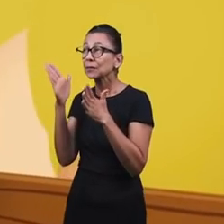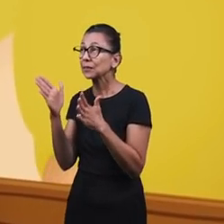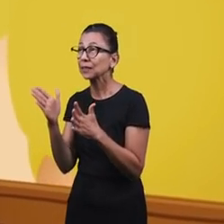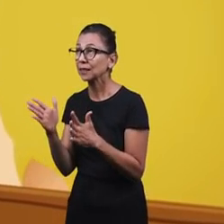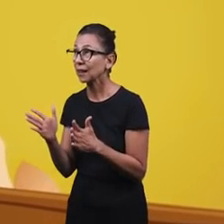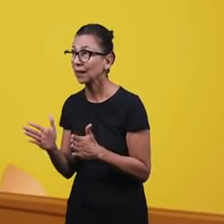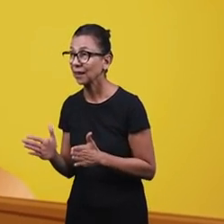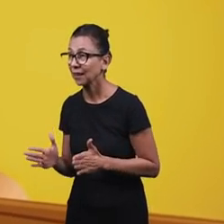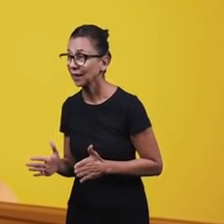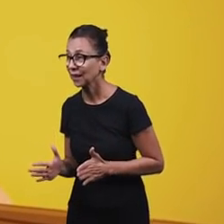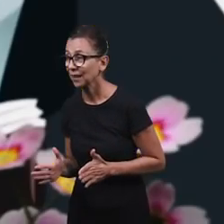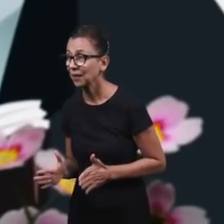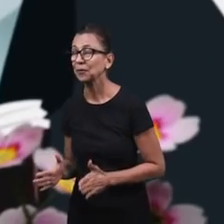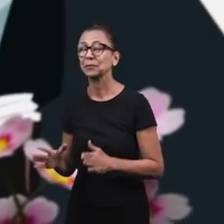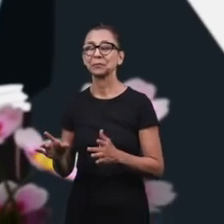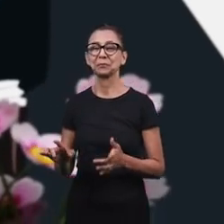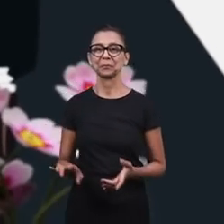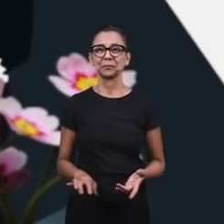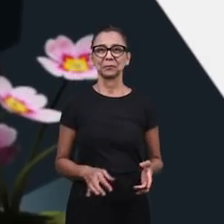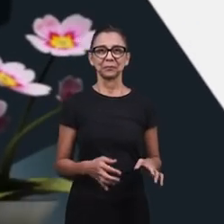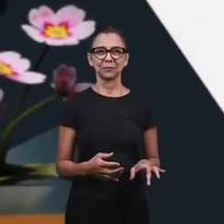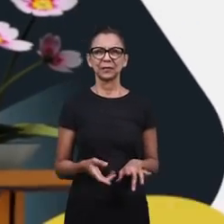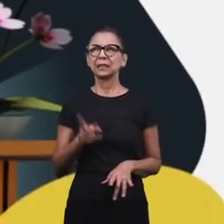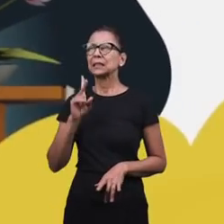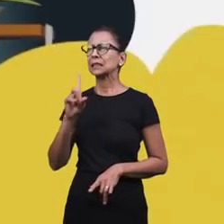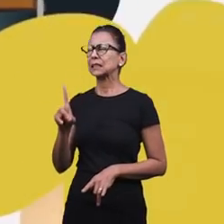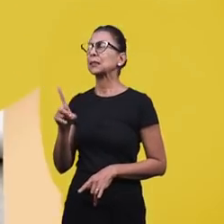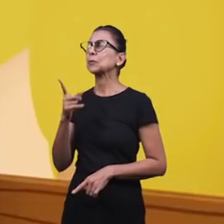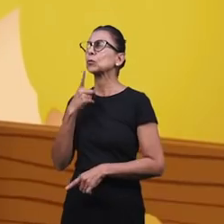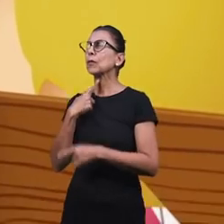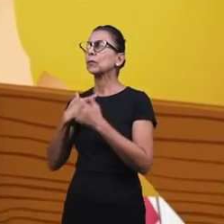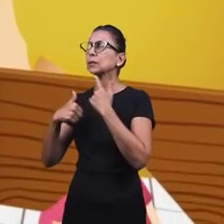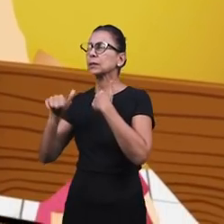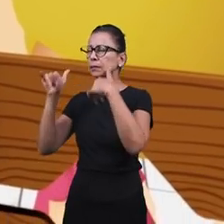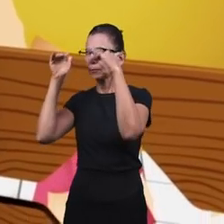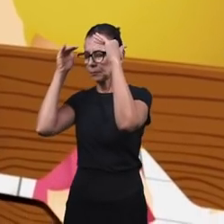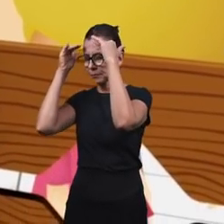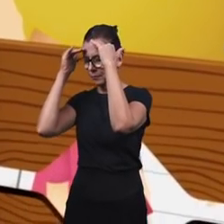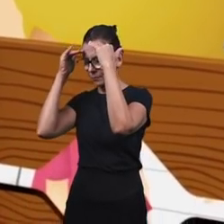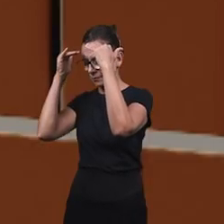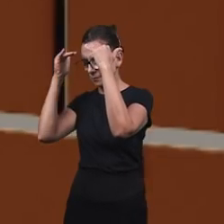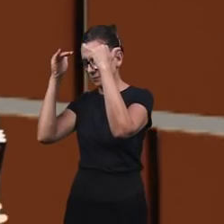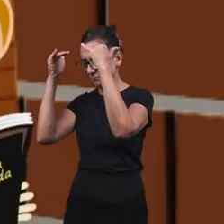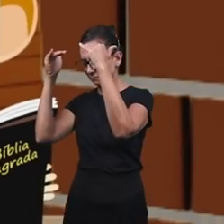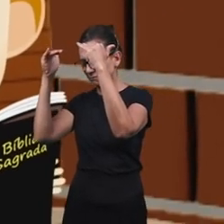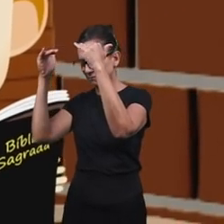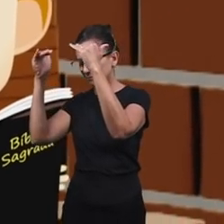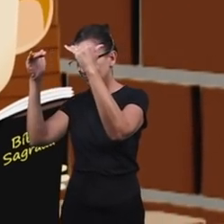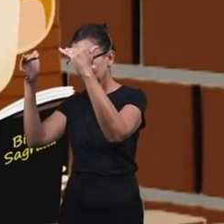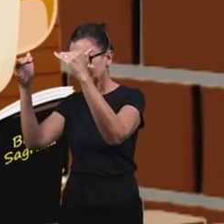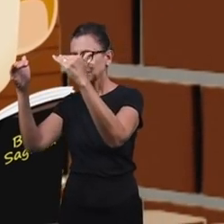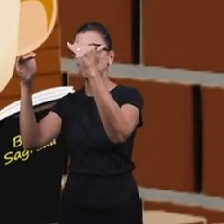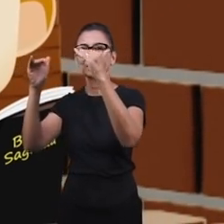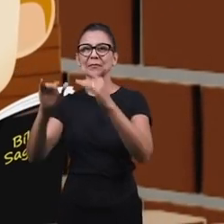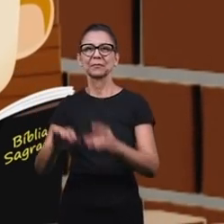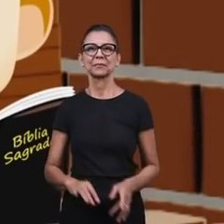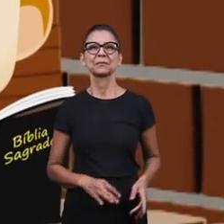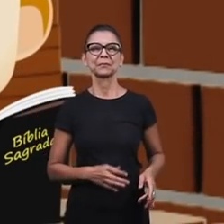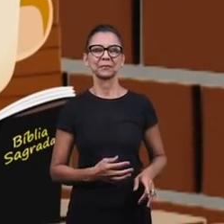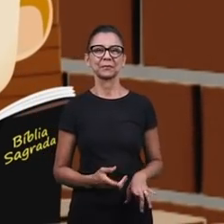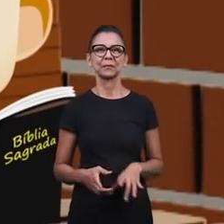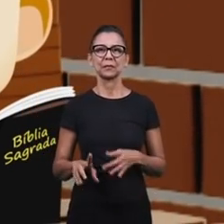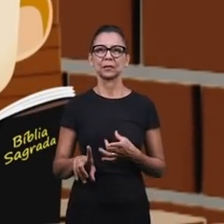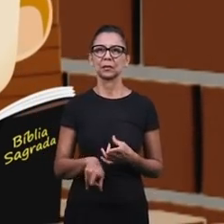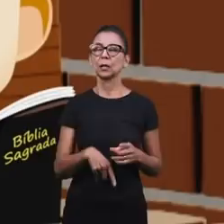Quero ser fiel a Ti, Jesus, fazer sempre a Tua vontade,